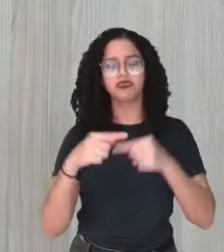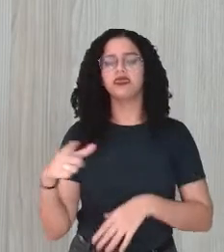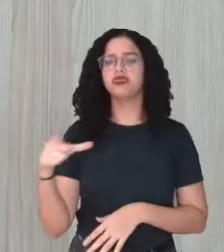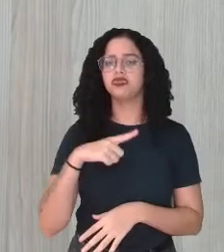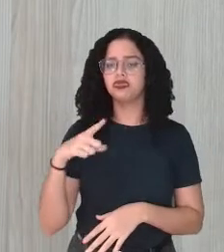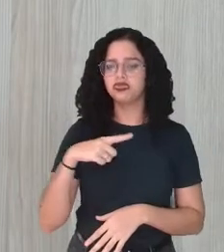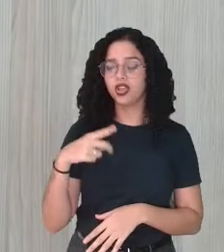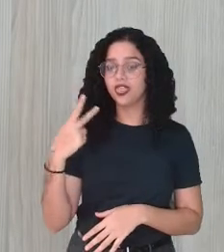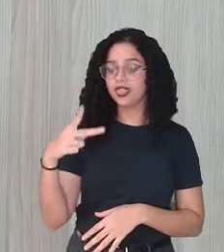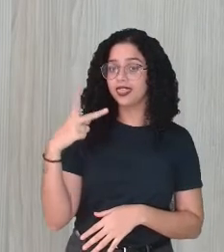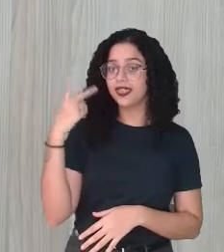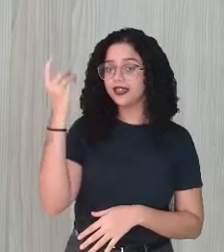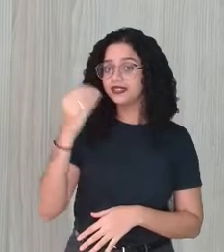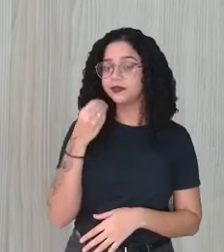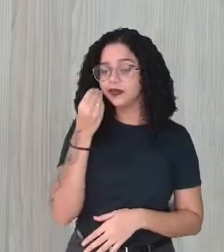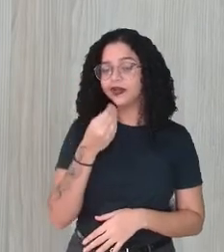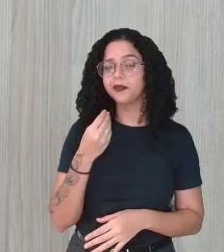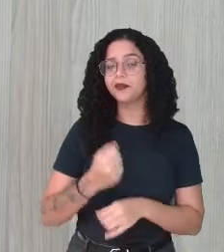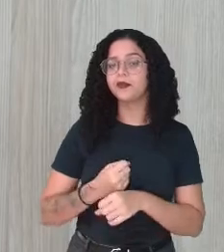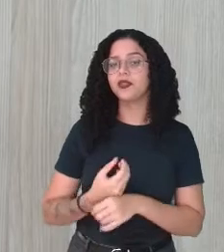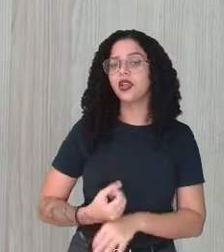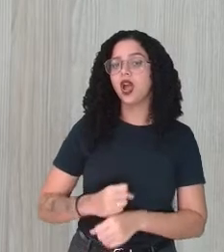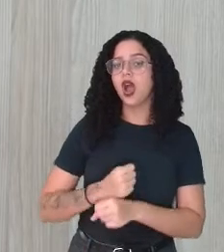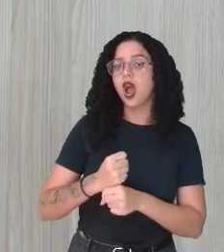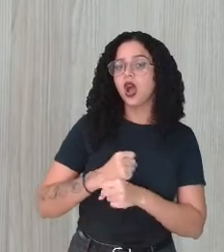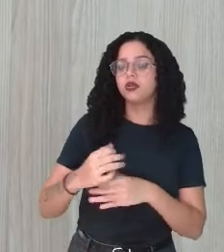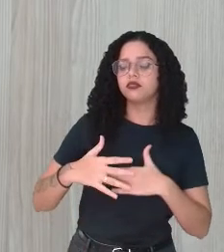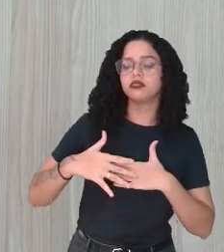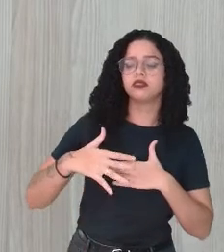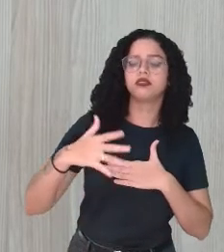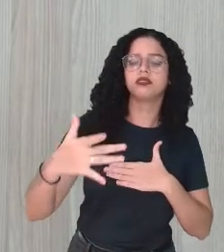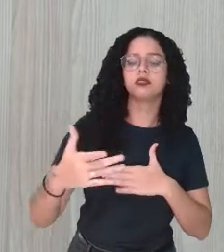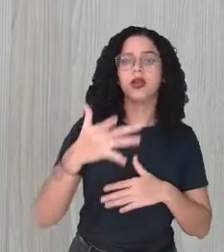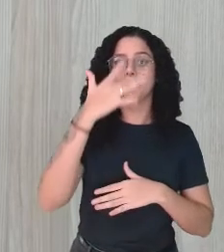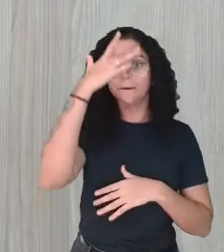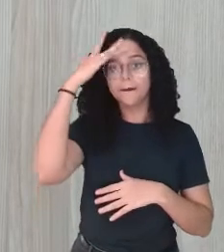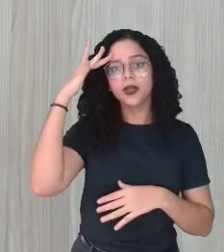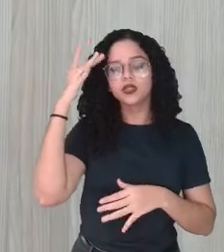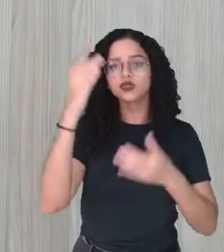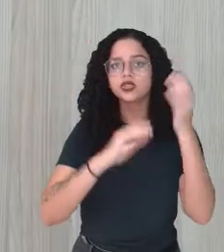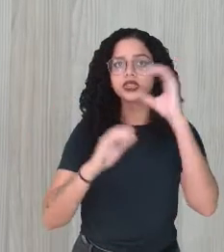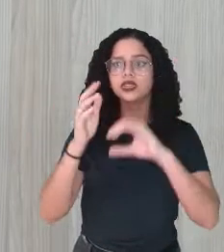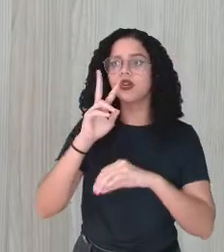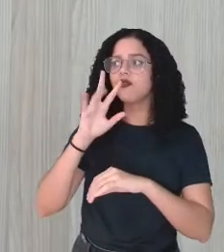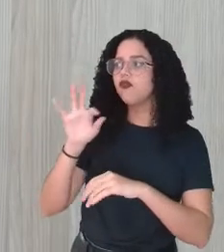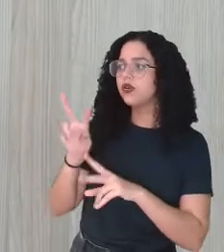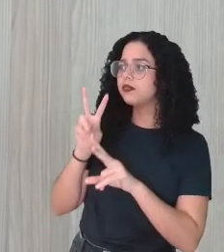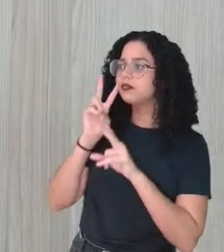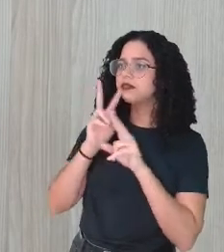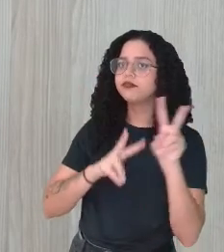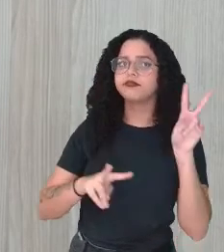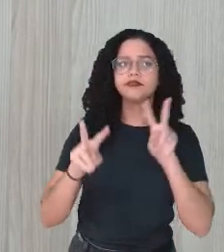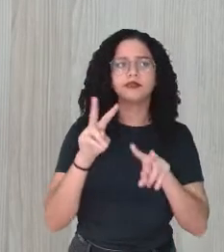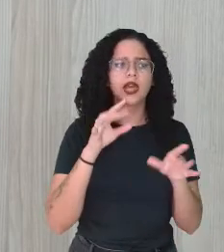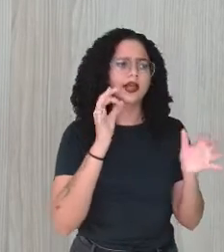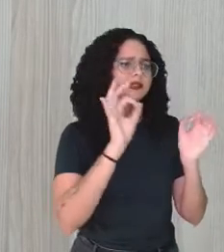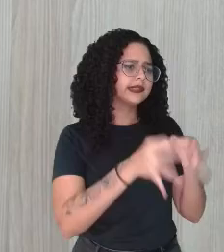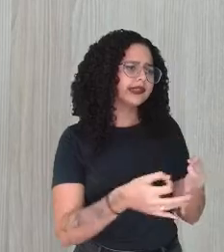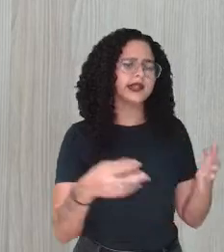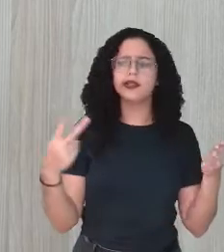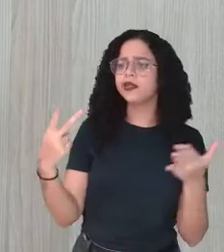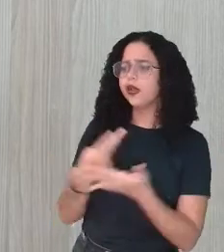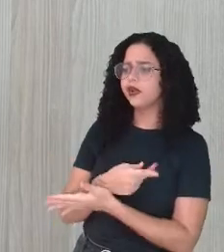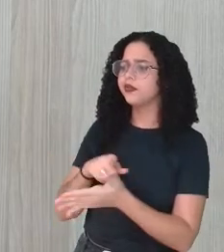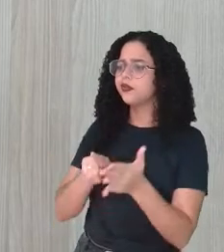nesses experimentos, né, que ao longo dos anos, os cientistas, né, eles vão ali acertando, errando, né?